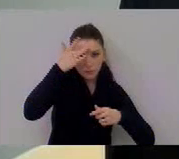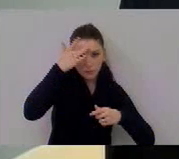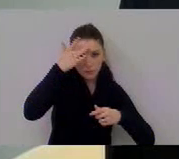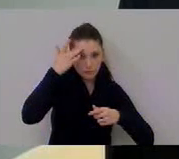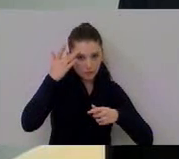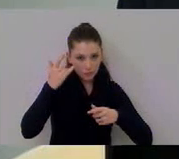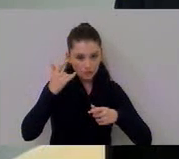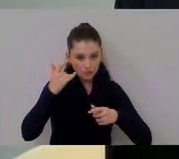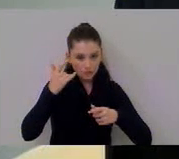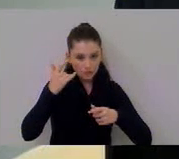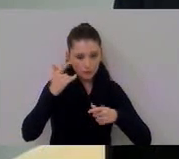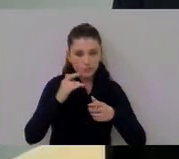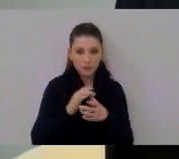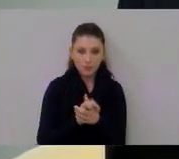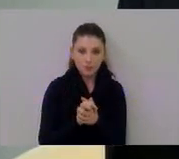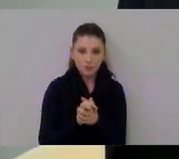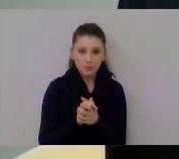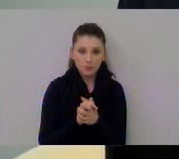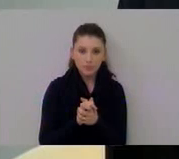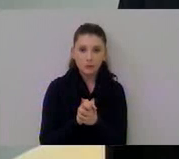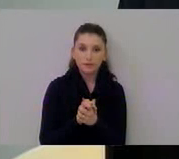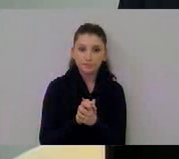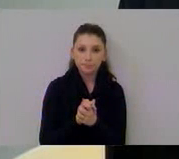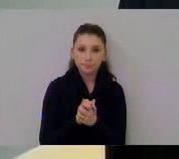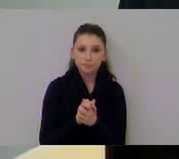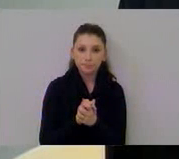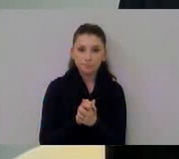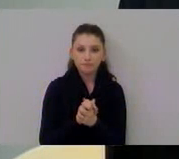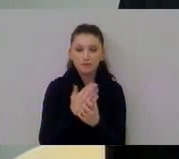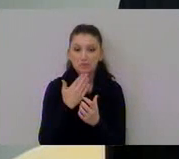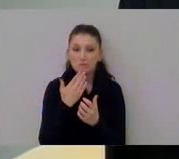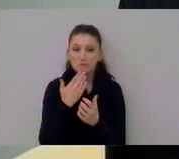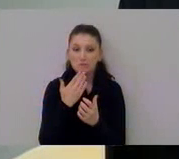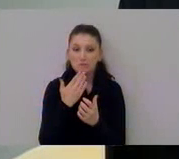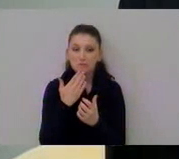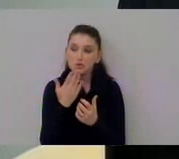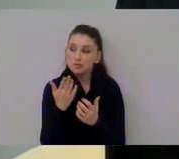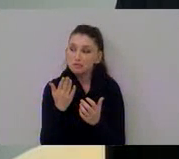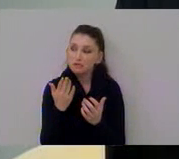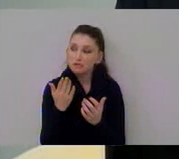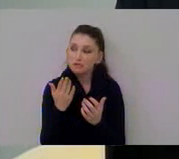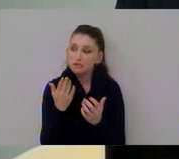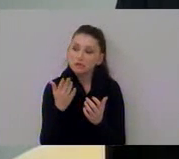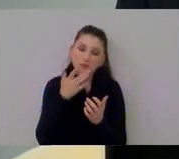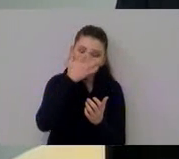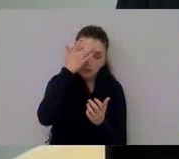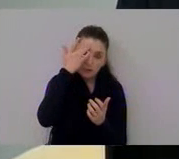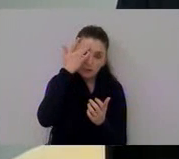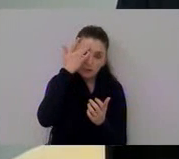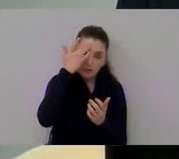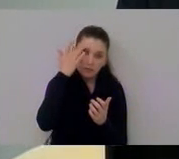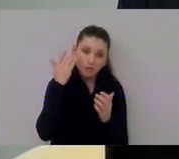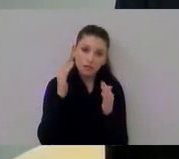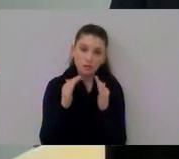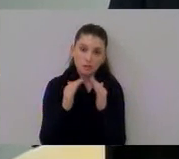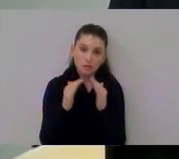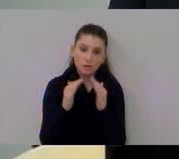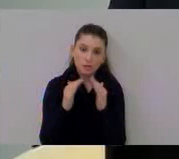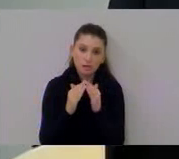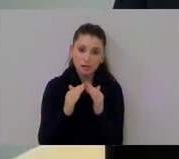enfim, a pedido de alguns moradores. Tenho